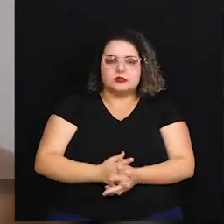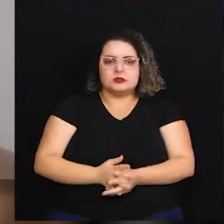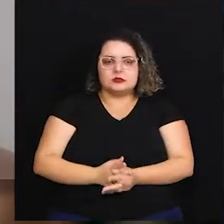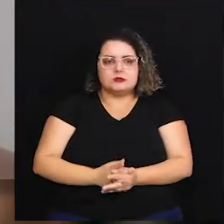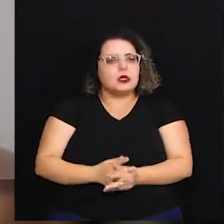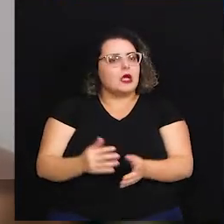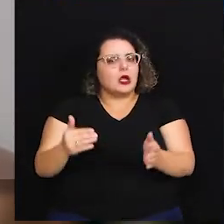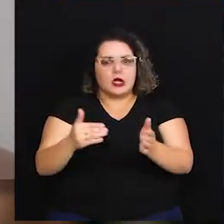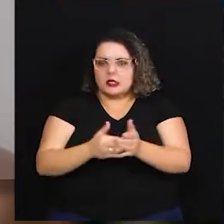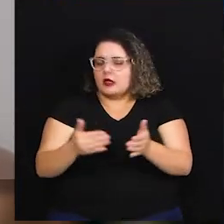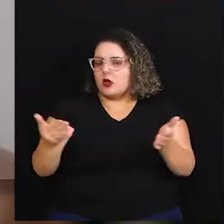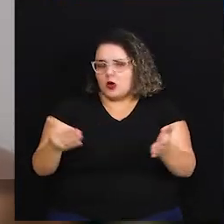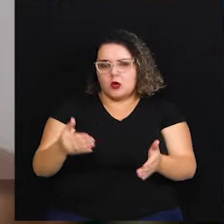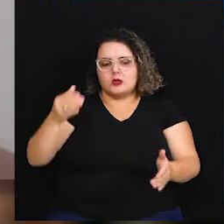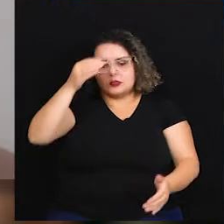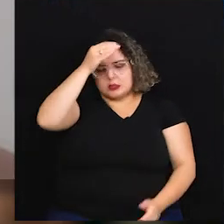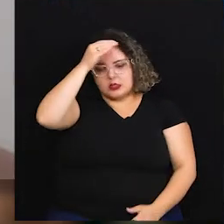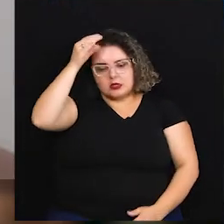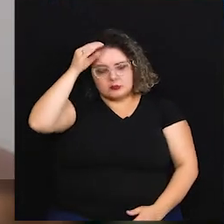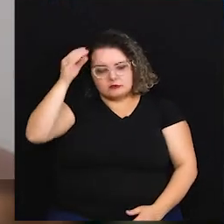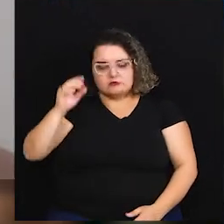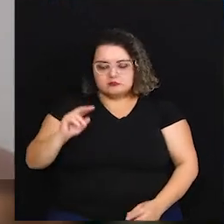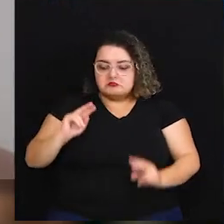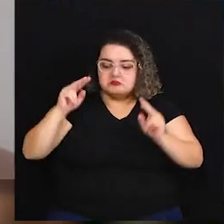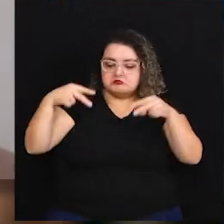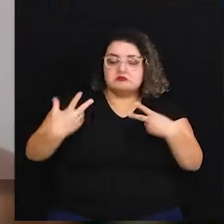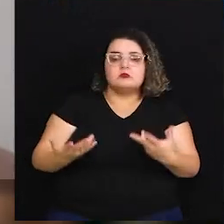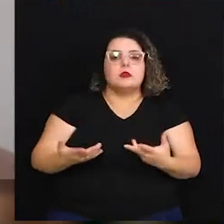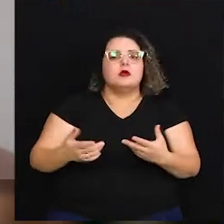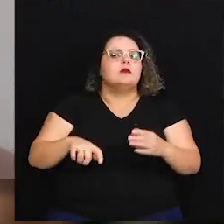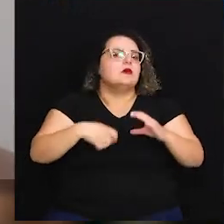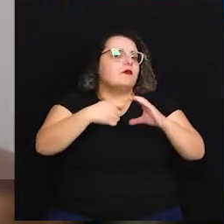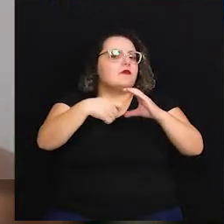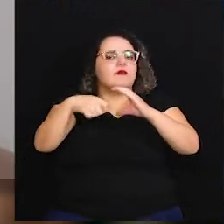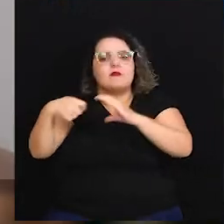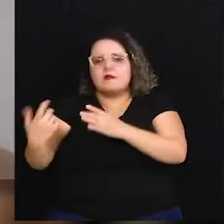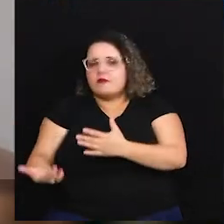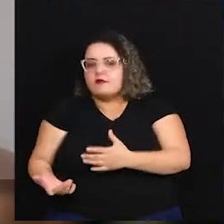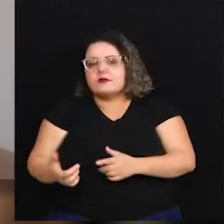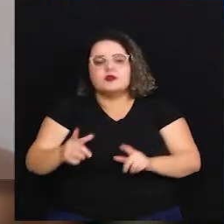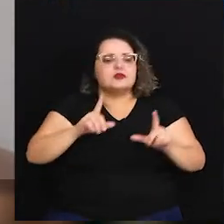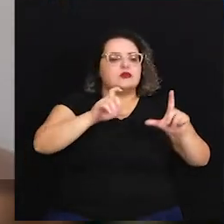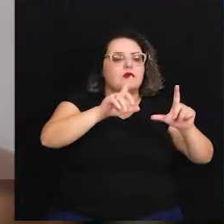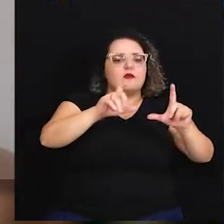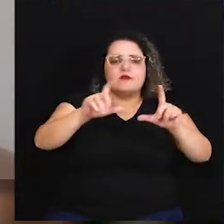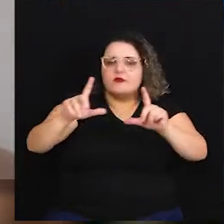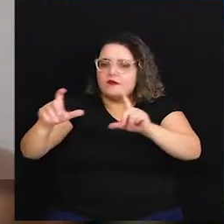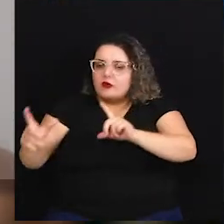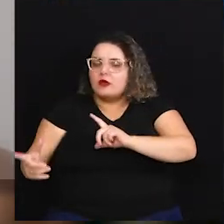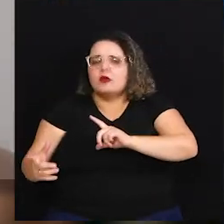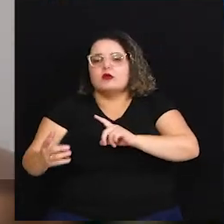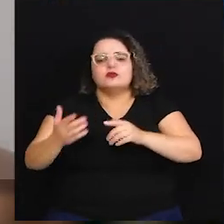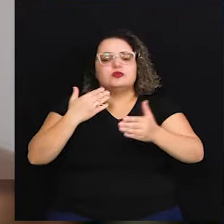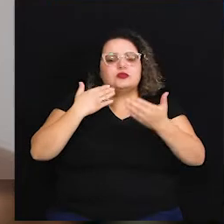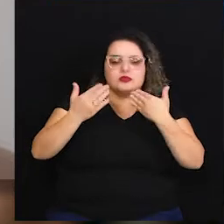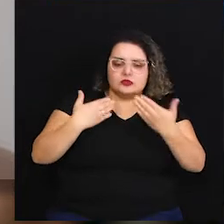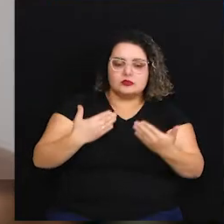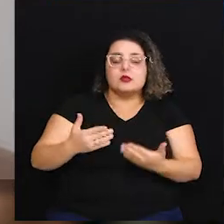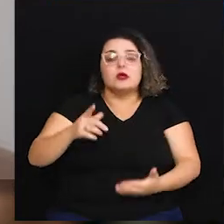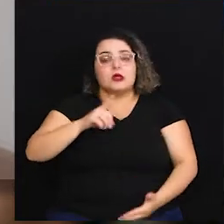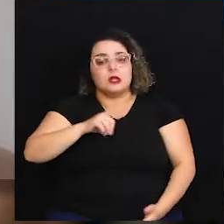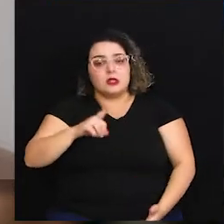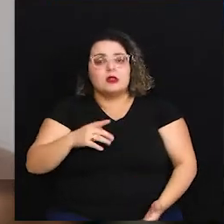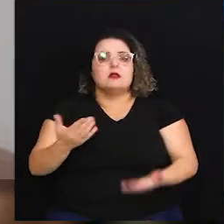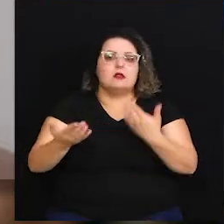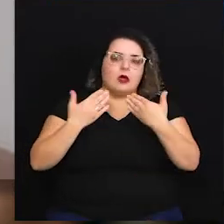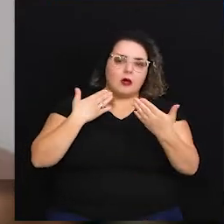e até hoje as clientes me identificam muito por isso. Então, eu produzia muitos vídeos, muitas fotos, eu tinha uma comunicação, eu tenho, né,